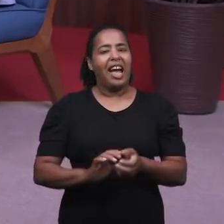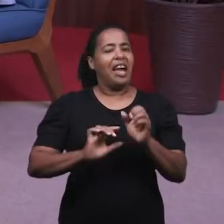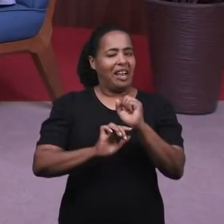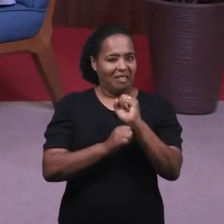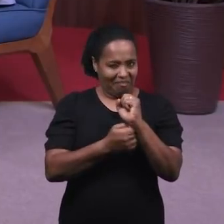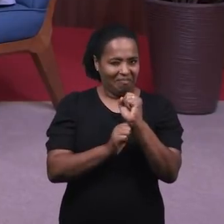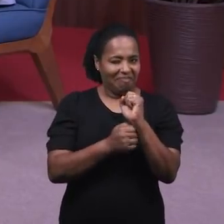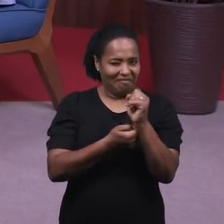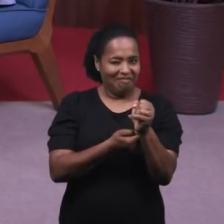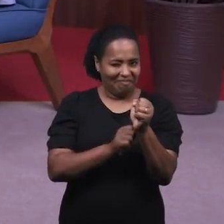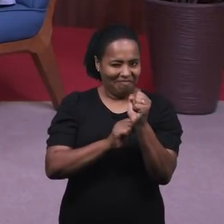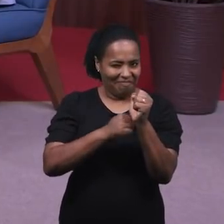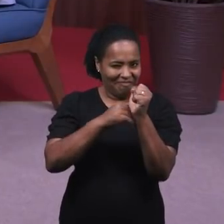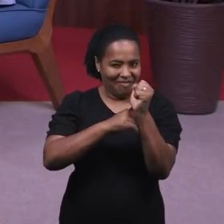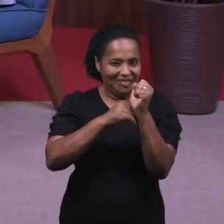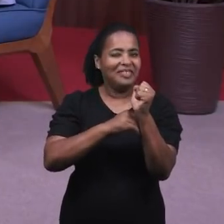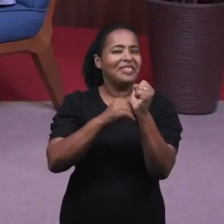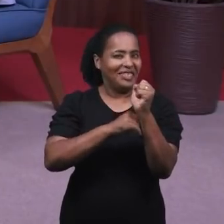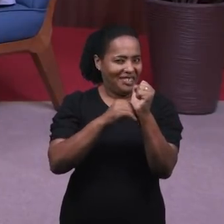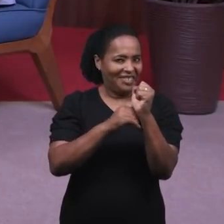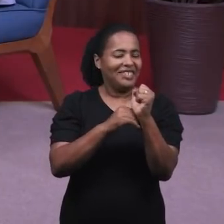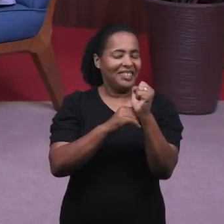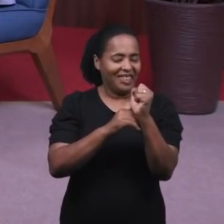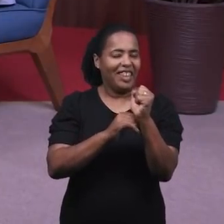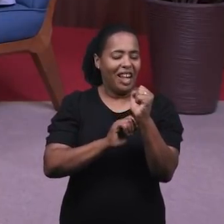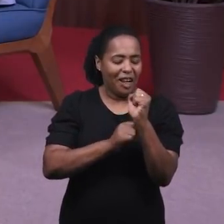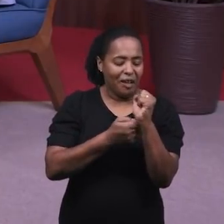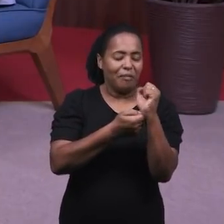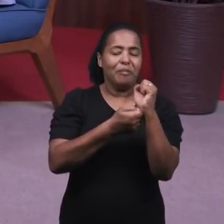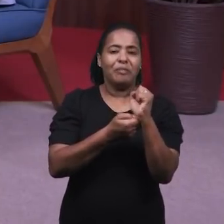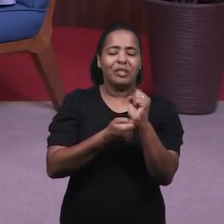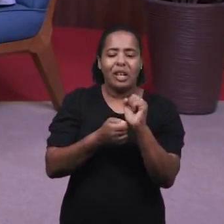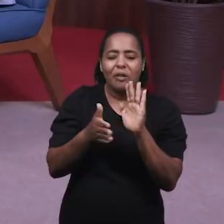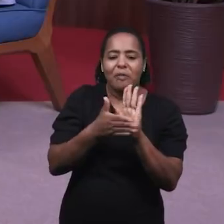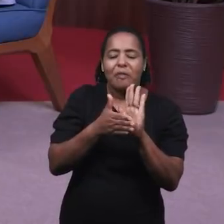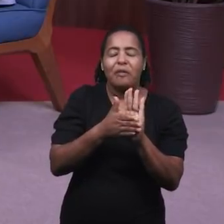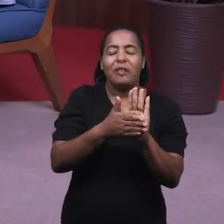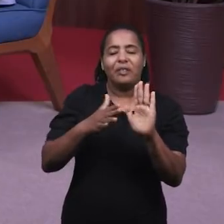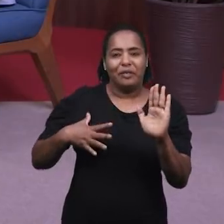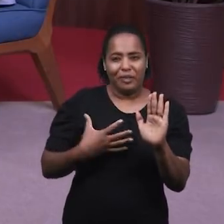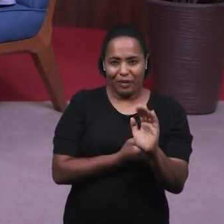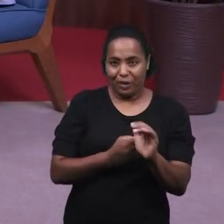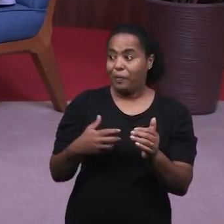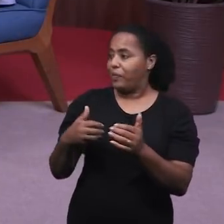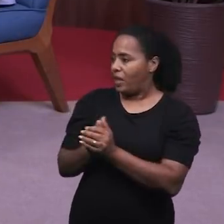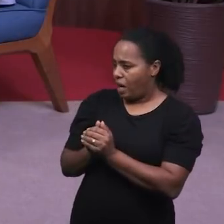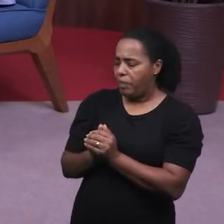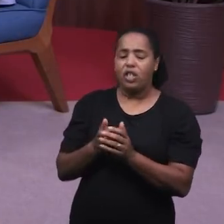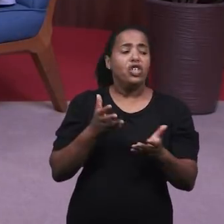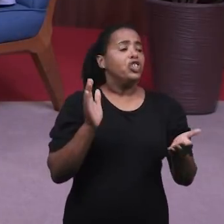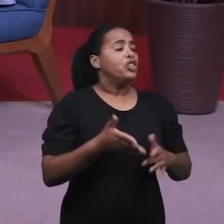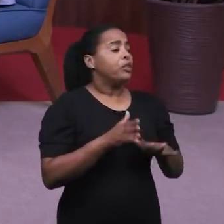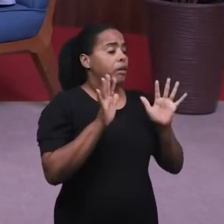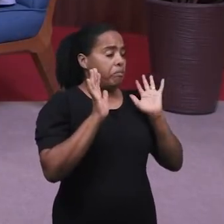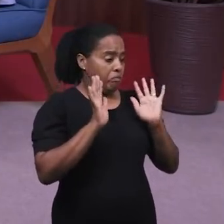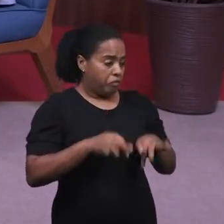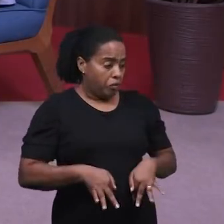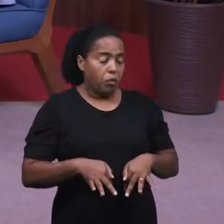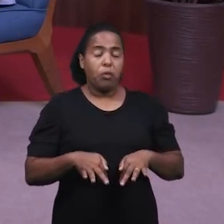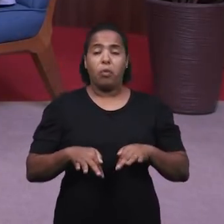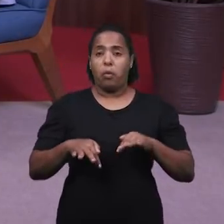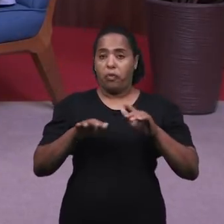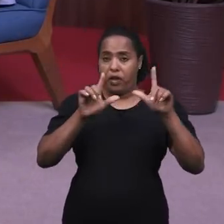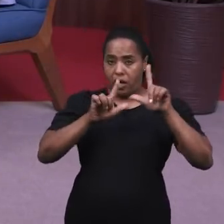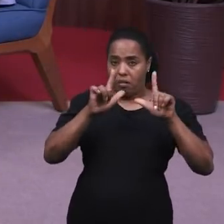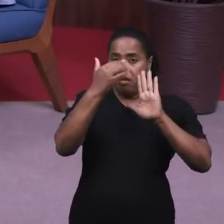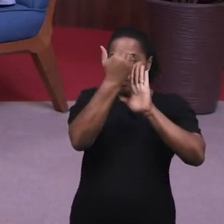os mistérios. Glória a Deus. São mistérios, né? Desse grande projeto da salvação. Amém. Daniel, a gente está chegando ao final do